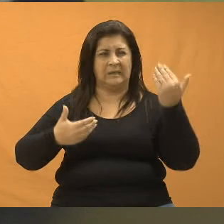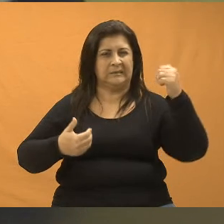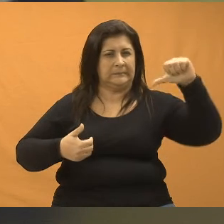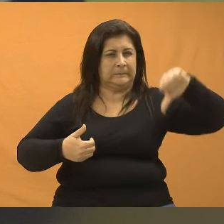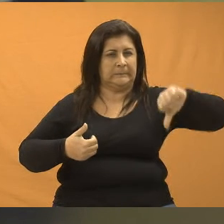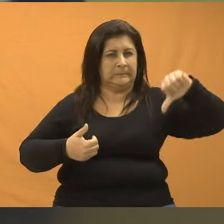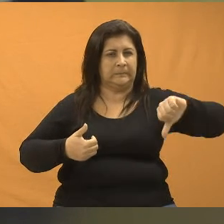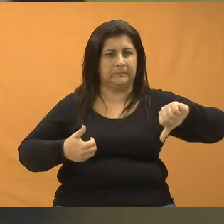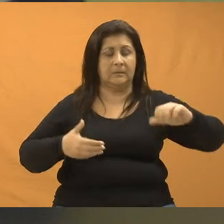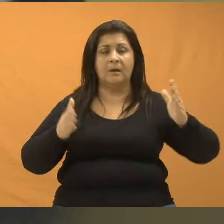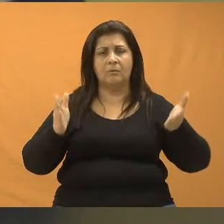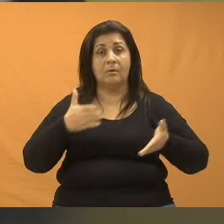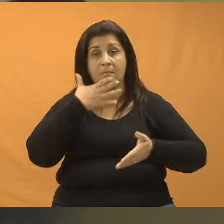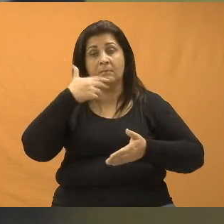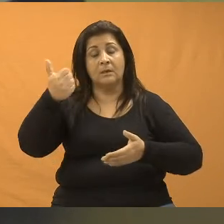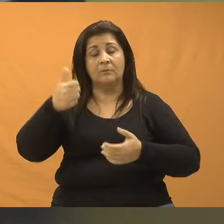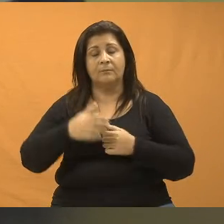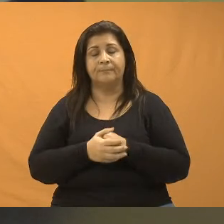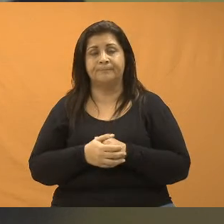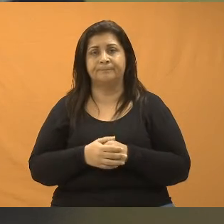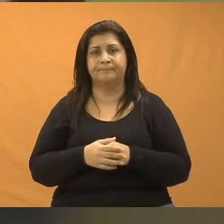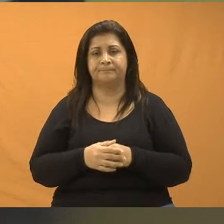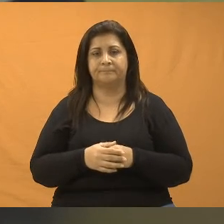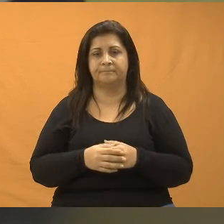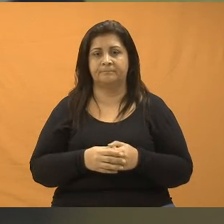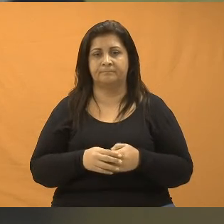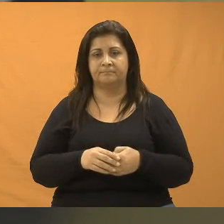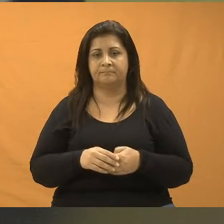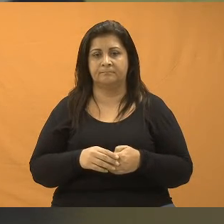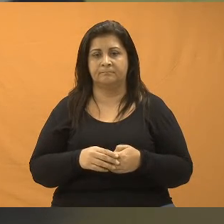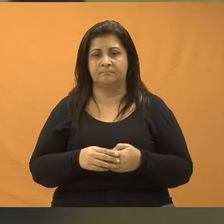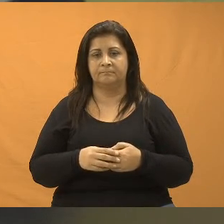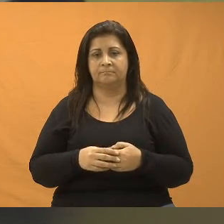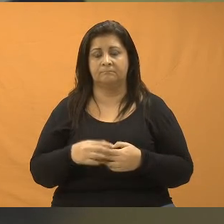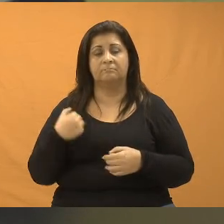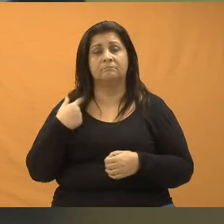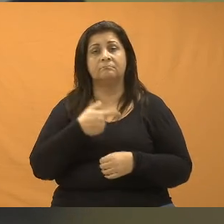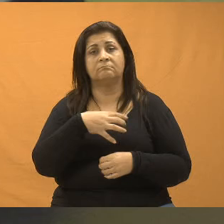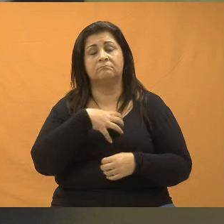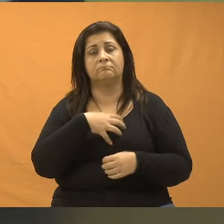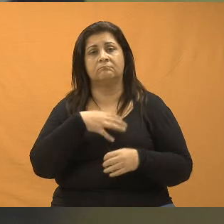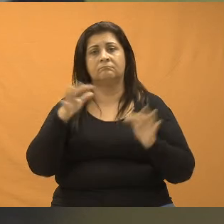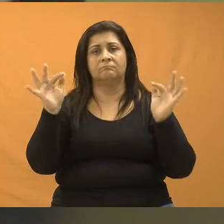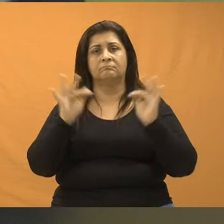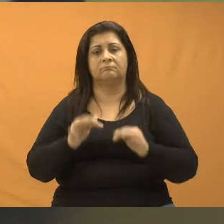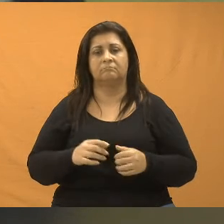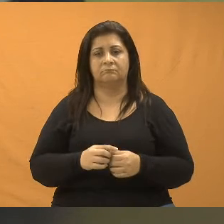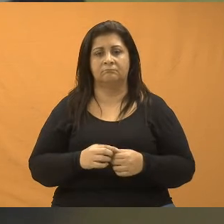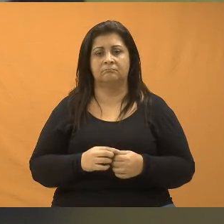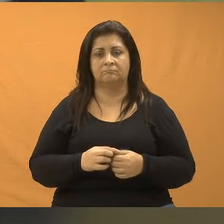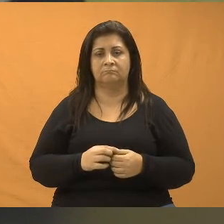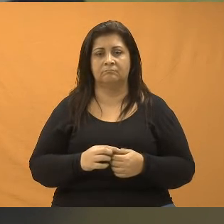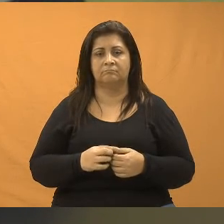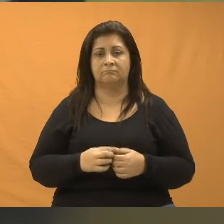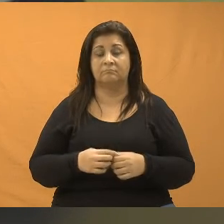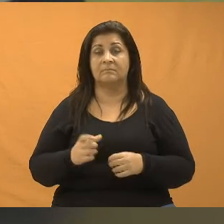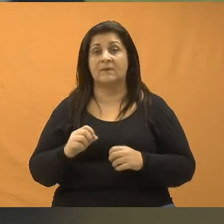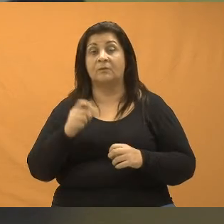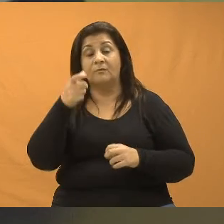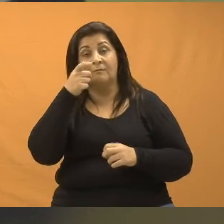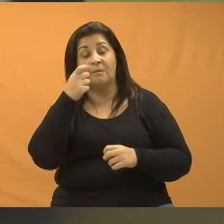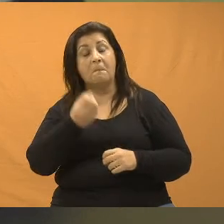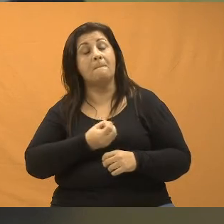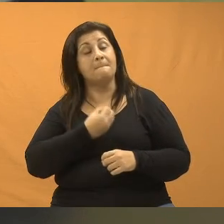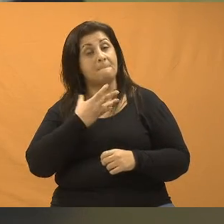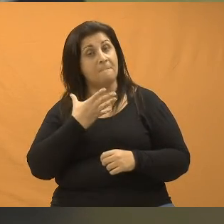é muito bem vista pelos seus munícipes, né? E aí a gente se sente muito feliz quando a gente vê um elogio à Santa